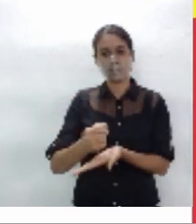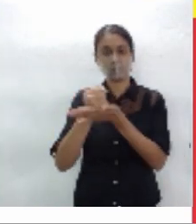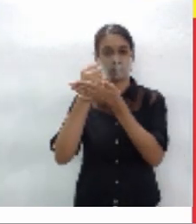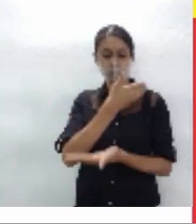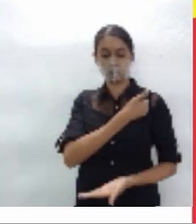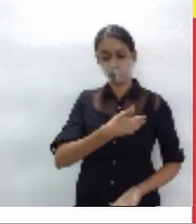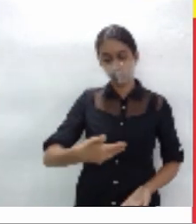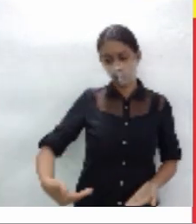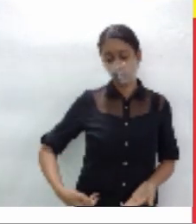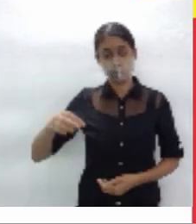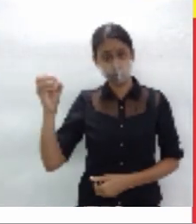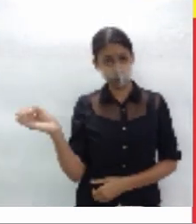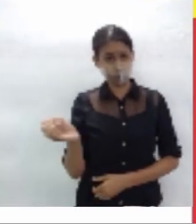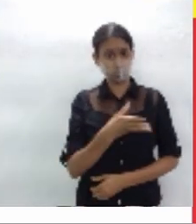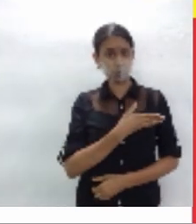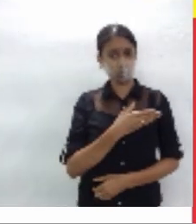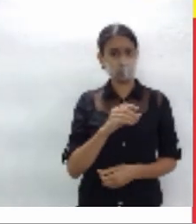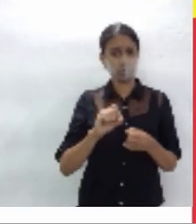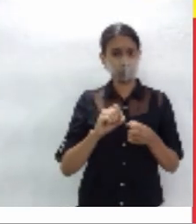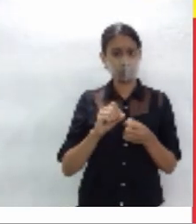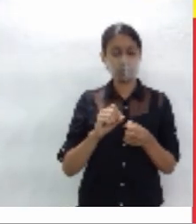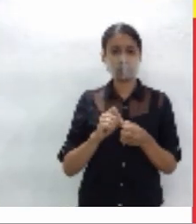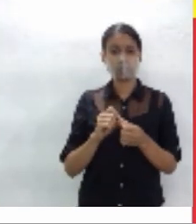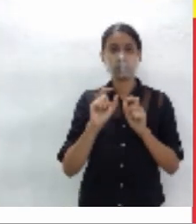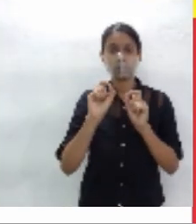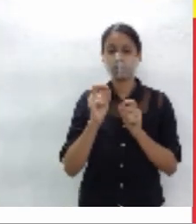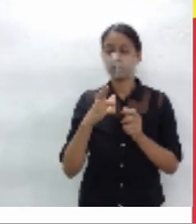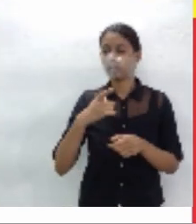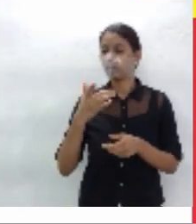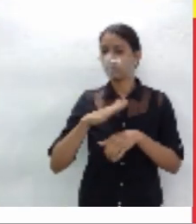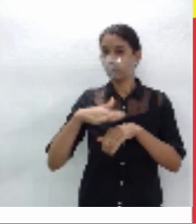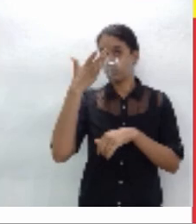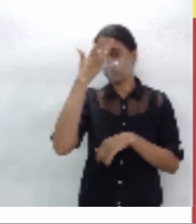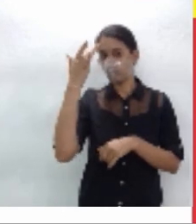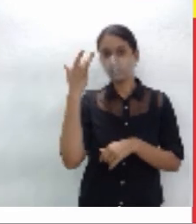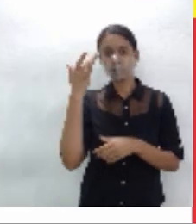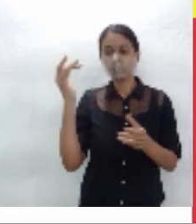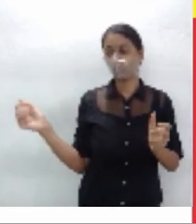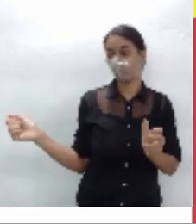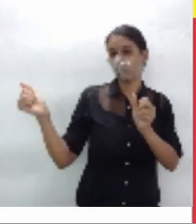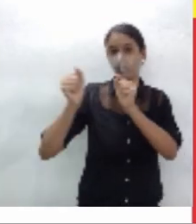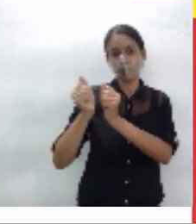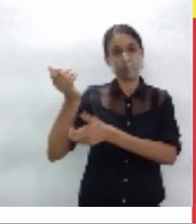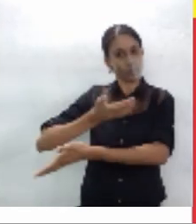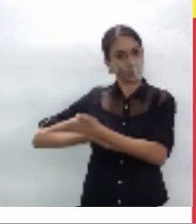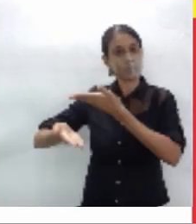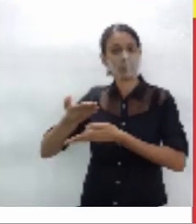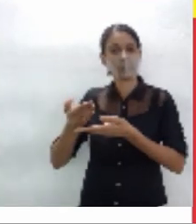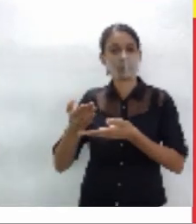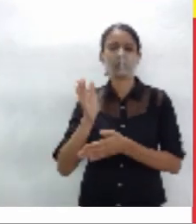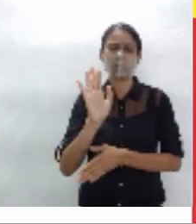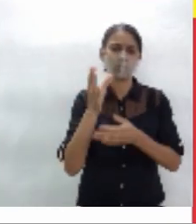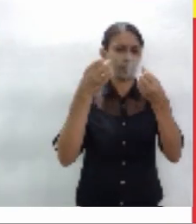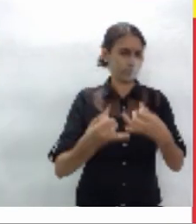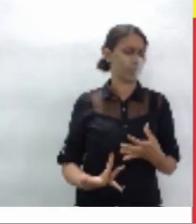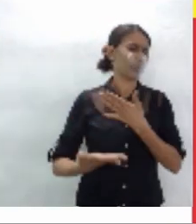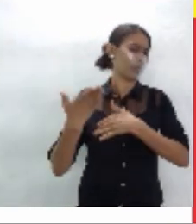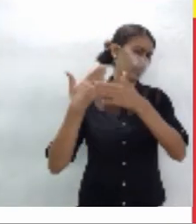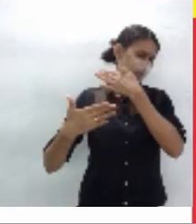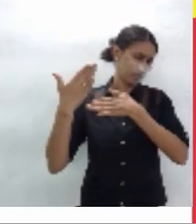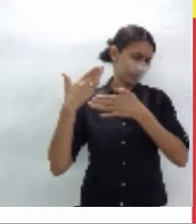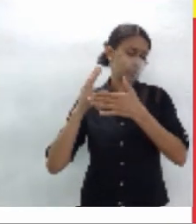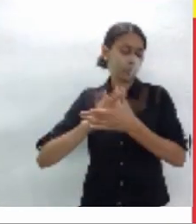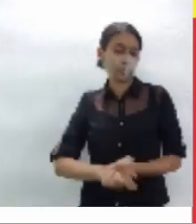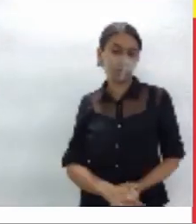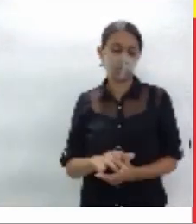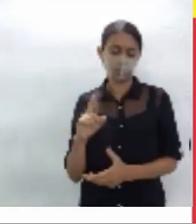a população, atraindo para os respectivos blocos. É como eu falei antes da gente fazer essa leitura, né? Então a gente